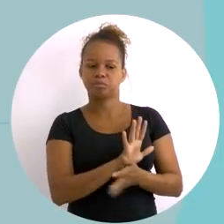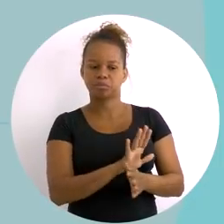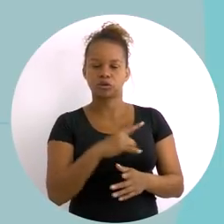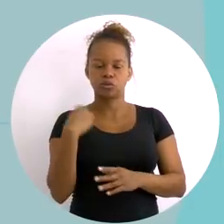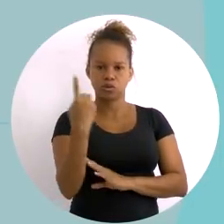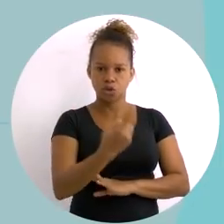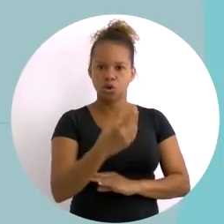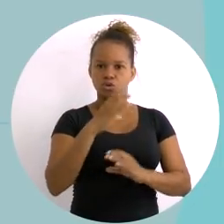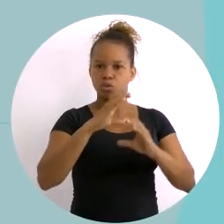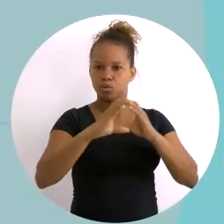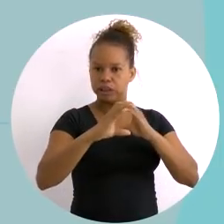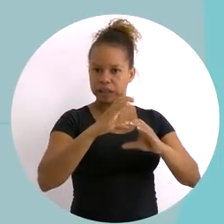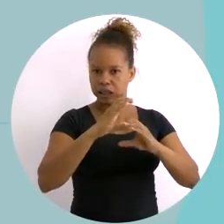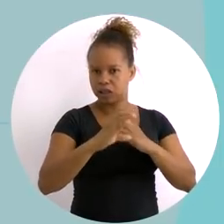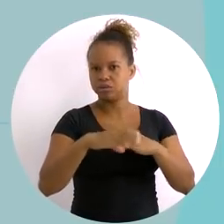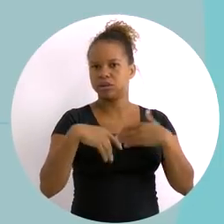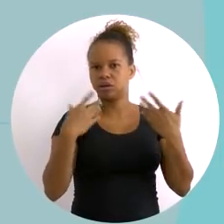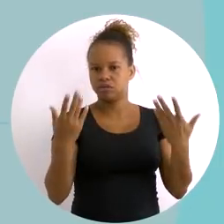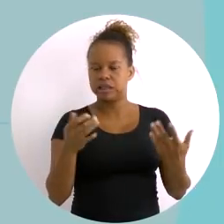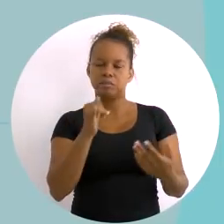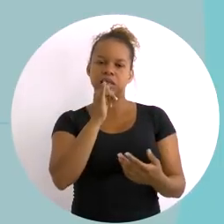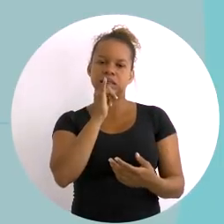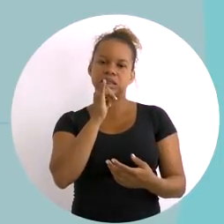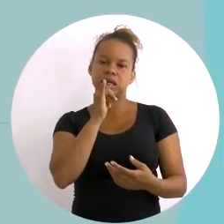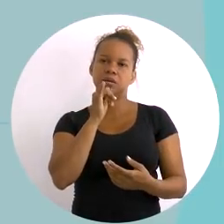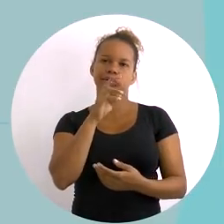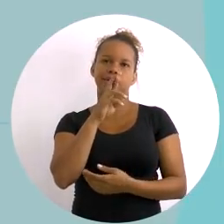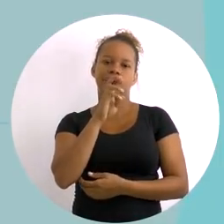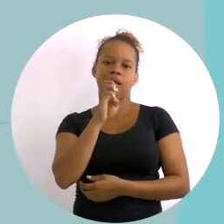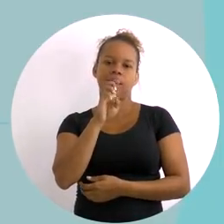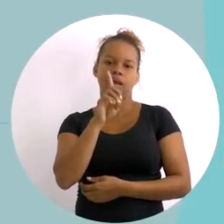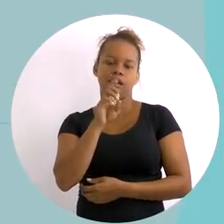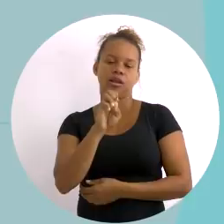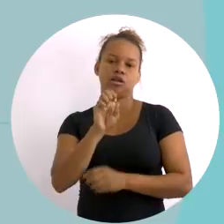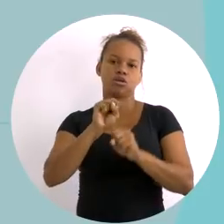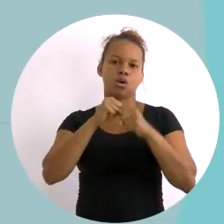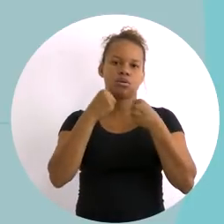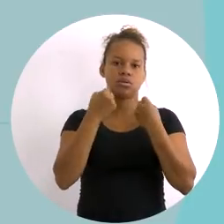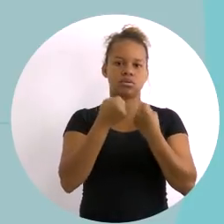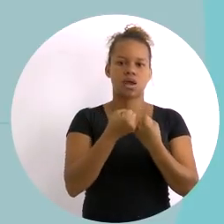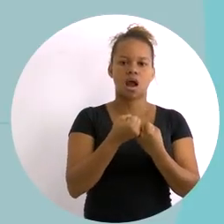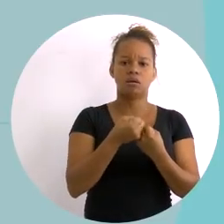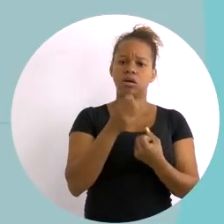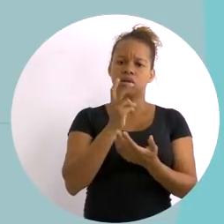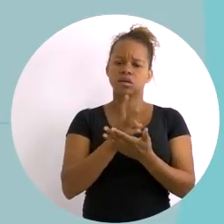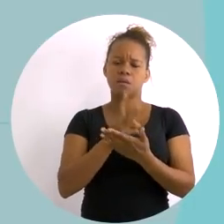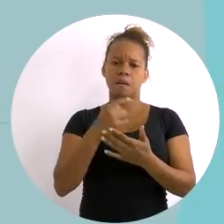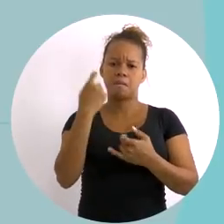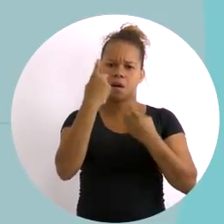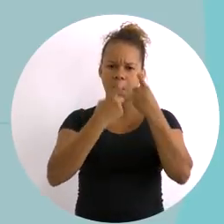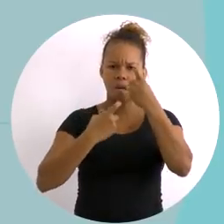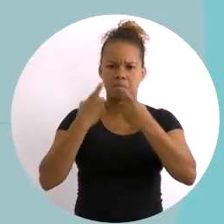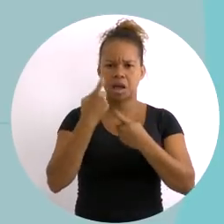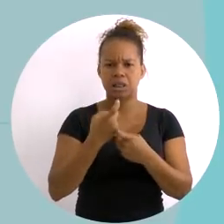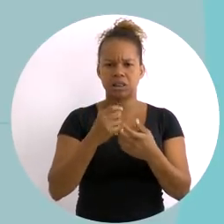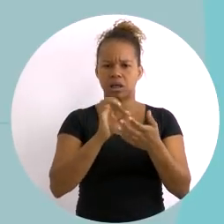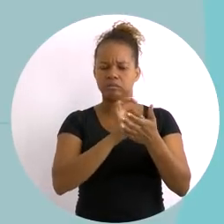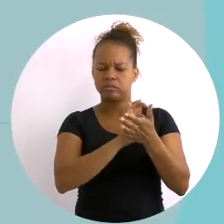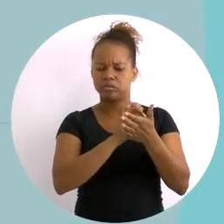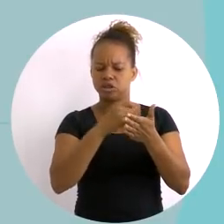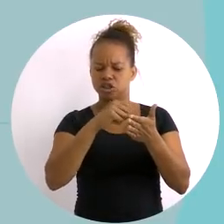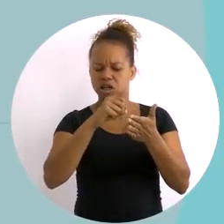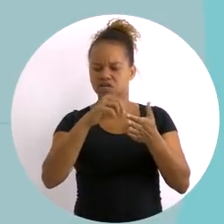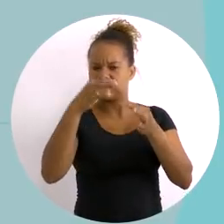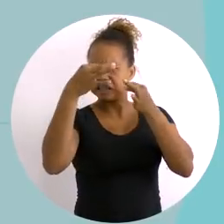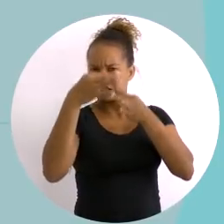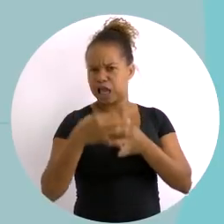quando nós nos comunicamos através, por exemplo, das redes sociais, nem sempre temos uma preocupação com a ortografia,